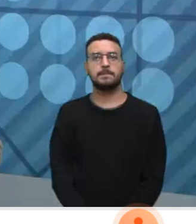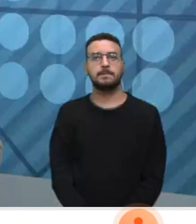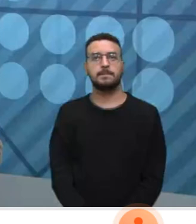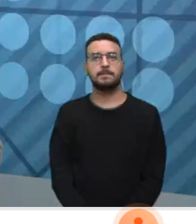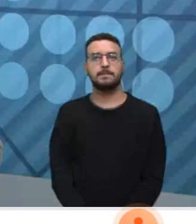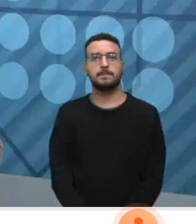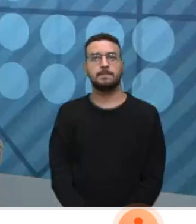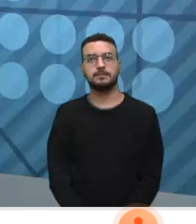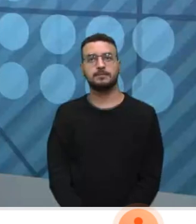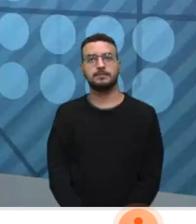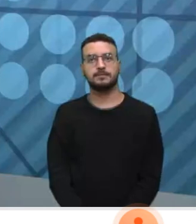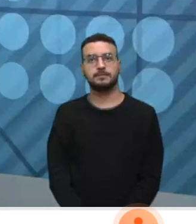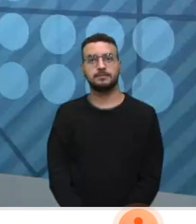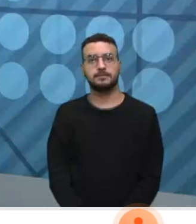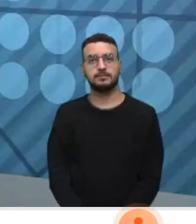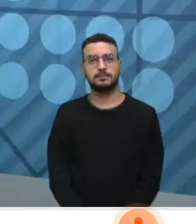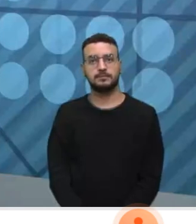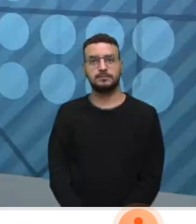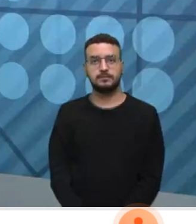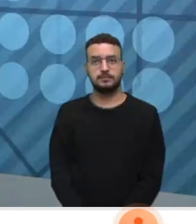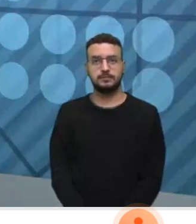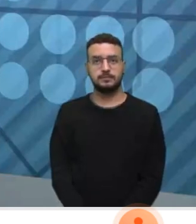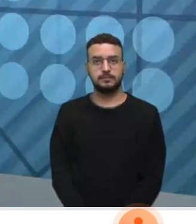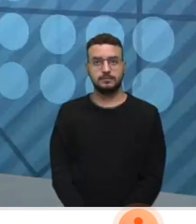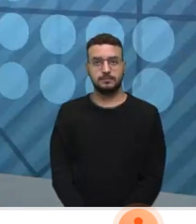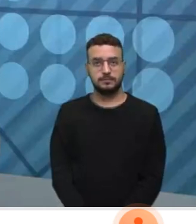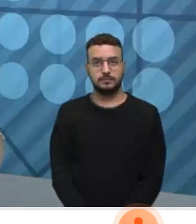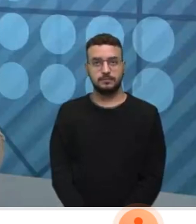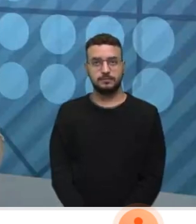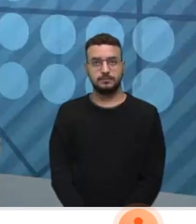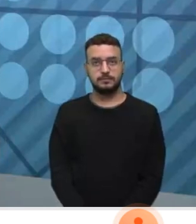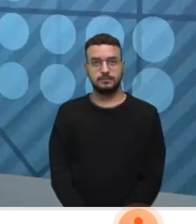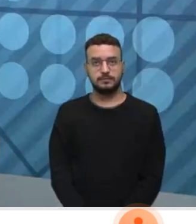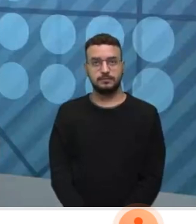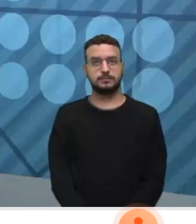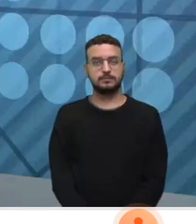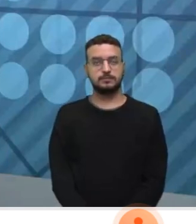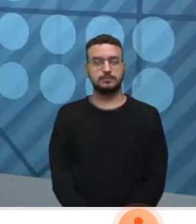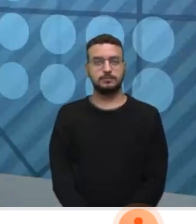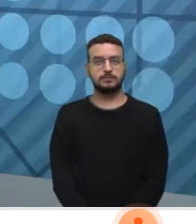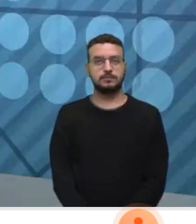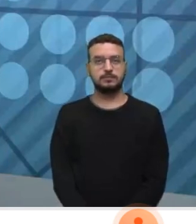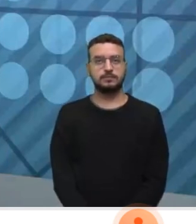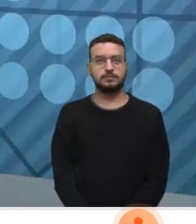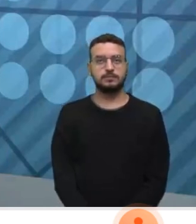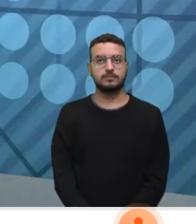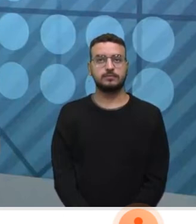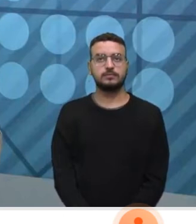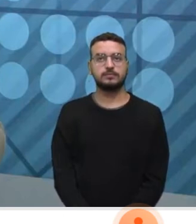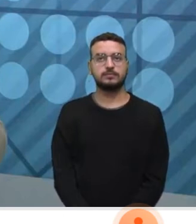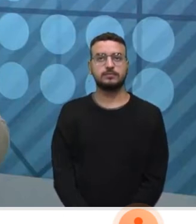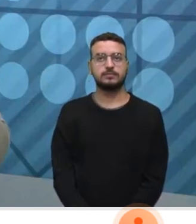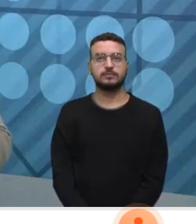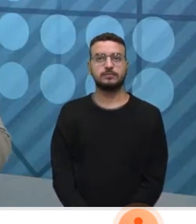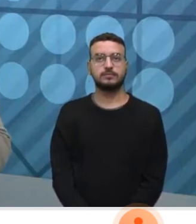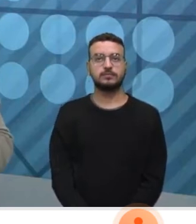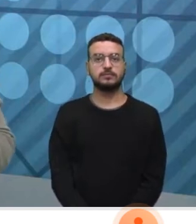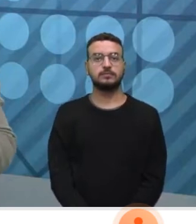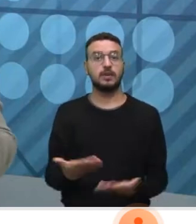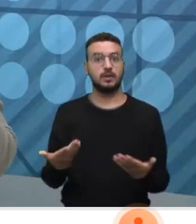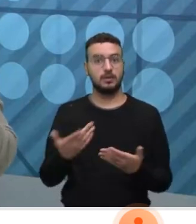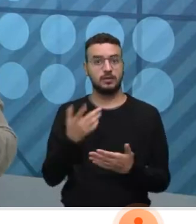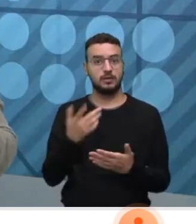eles, professores. Então, pronome, né? Eles, professores. Assista o próximo vídeo e a